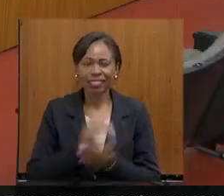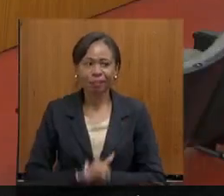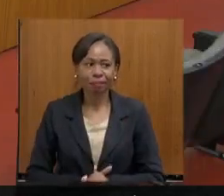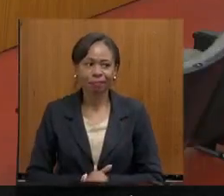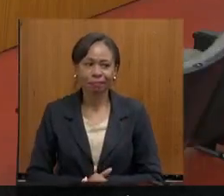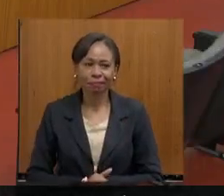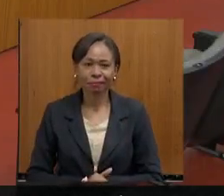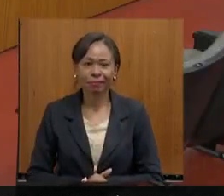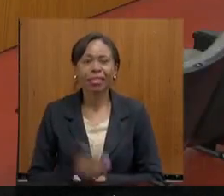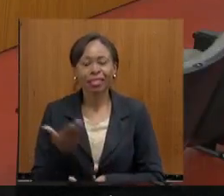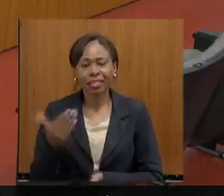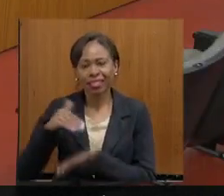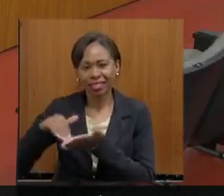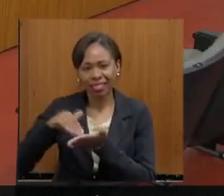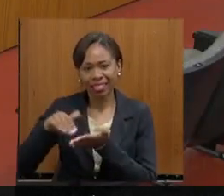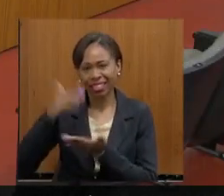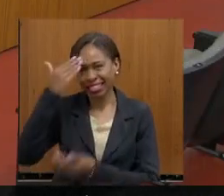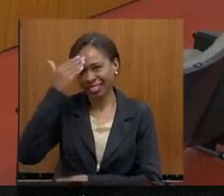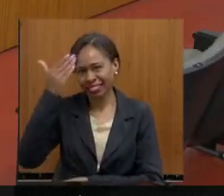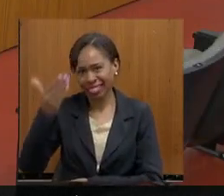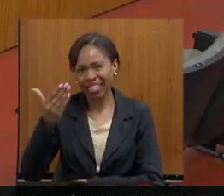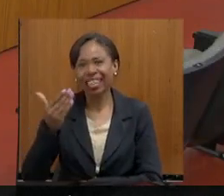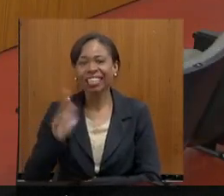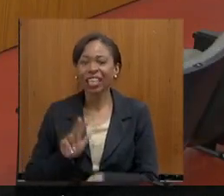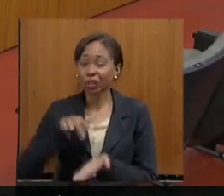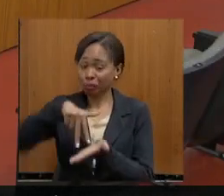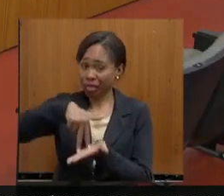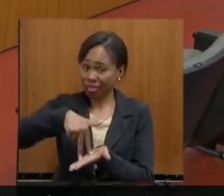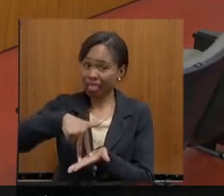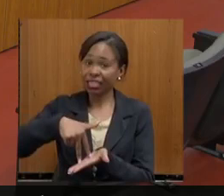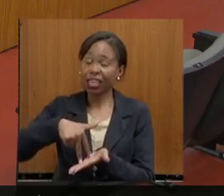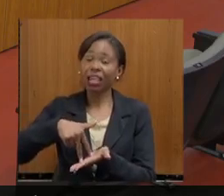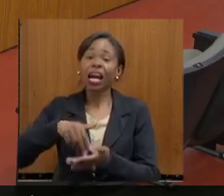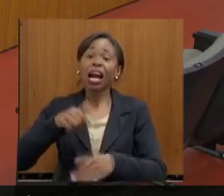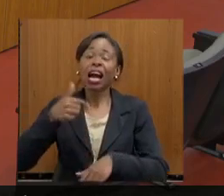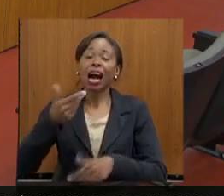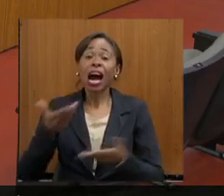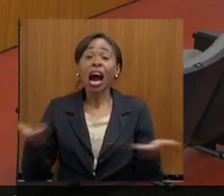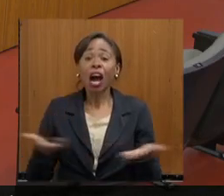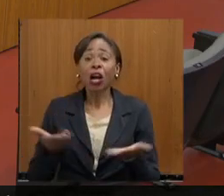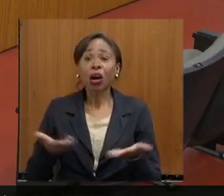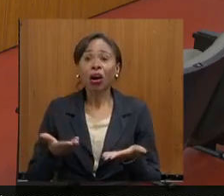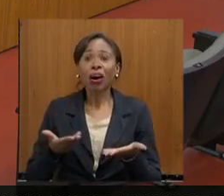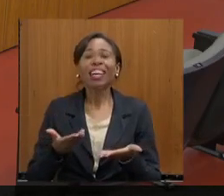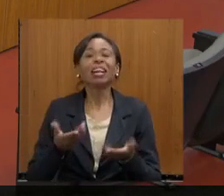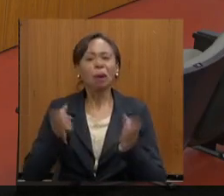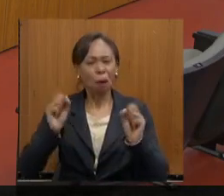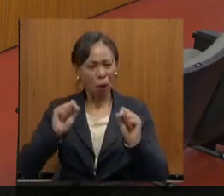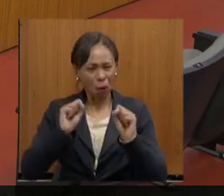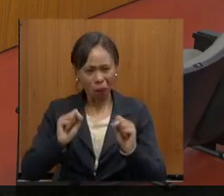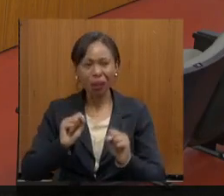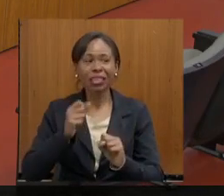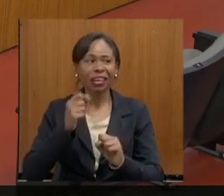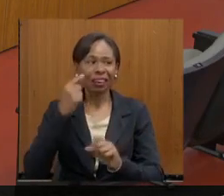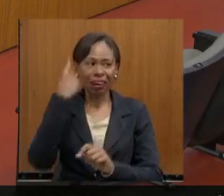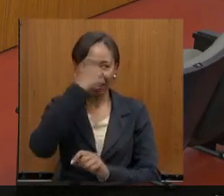agradecendo secretário e esta presidência prorroga a reunião por mais duas horas